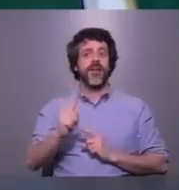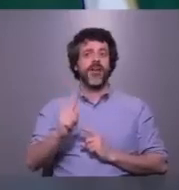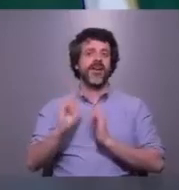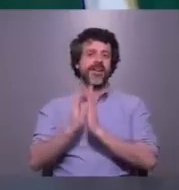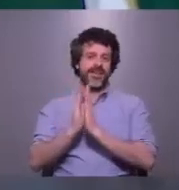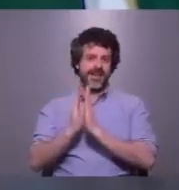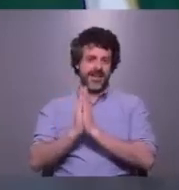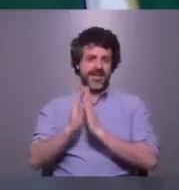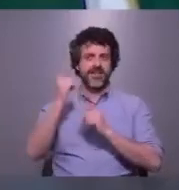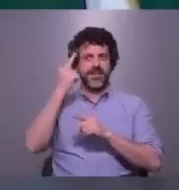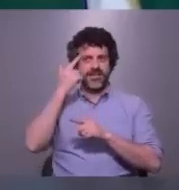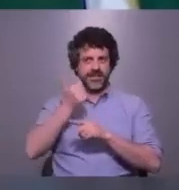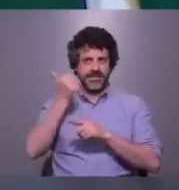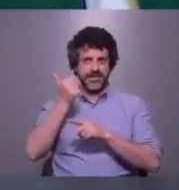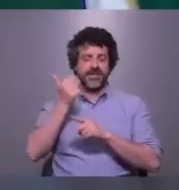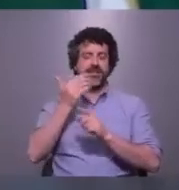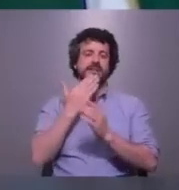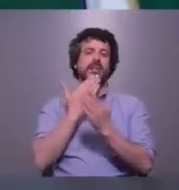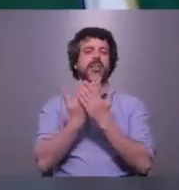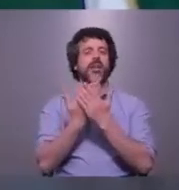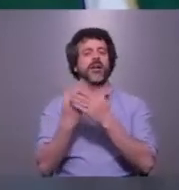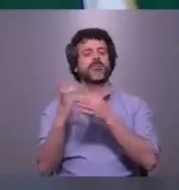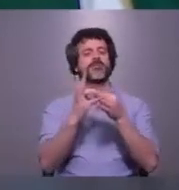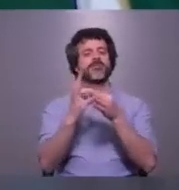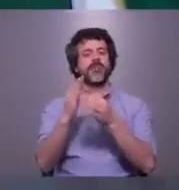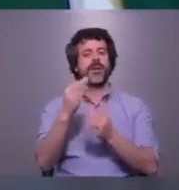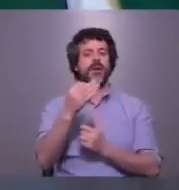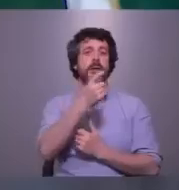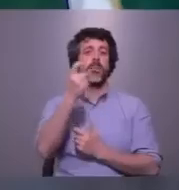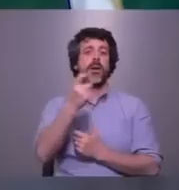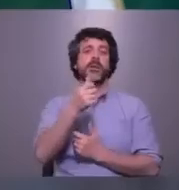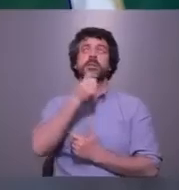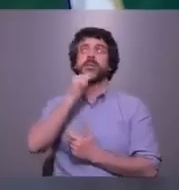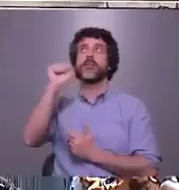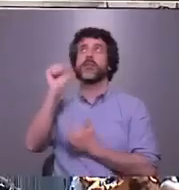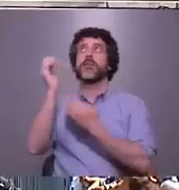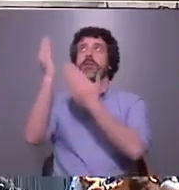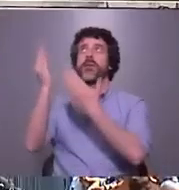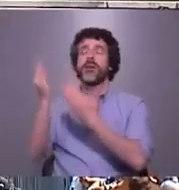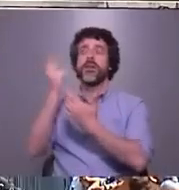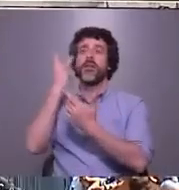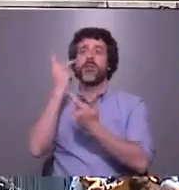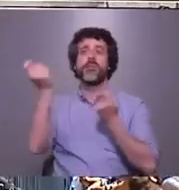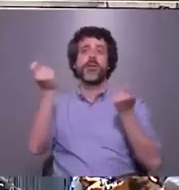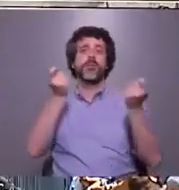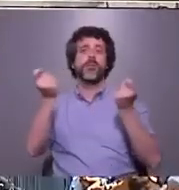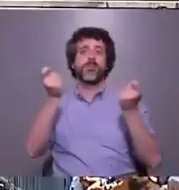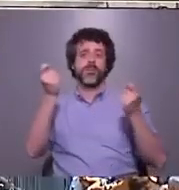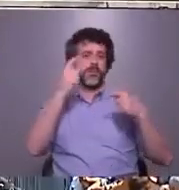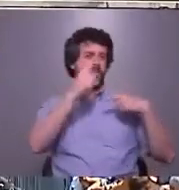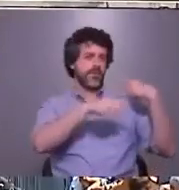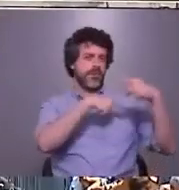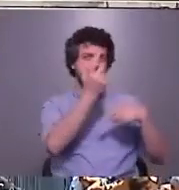Igreja, e dai-lhe a união e a paz segundo a vostra vontade, vós que viveis e reinais